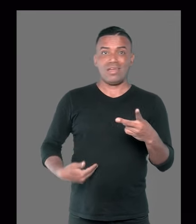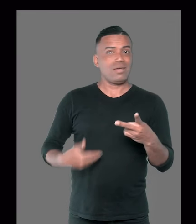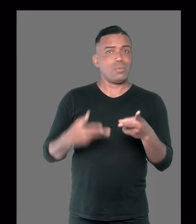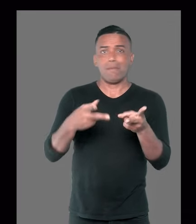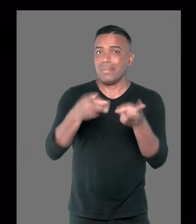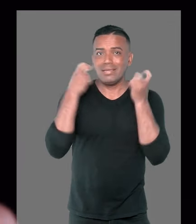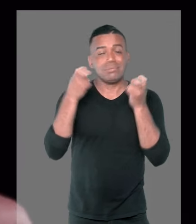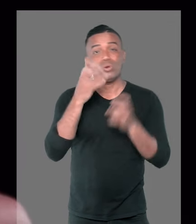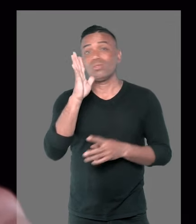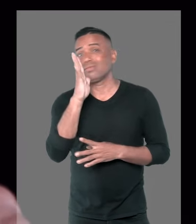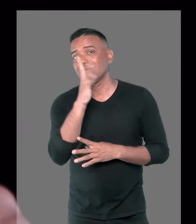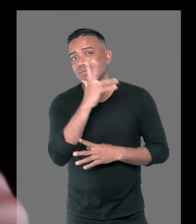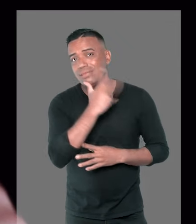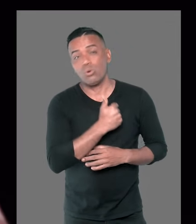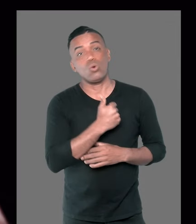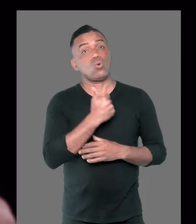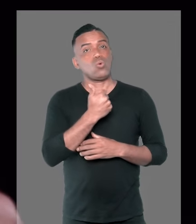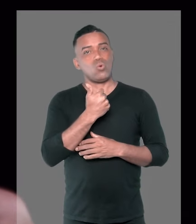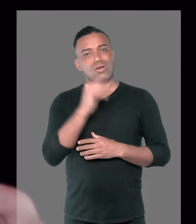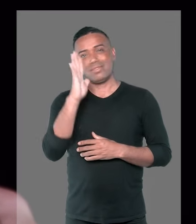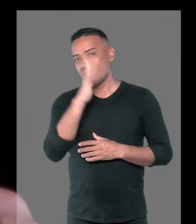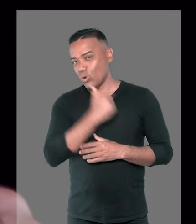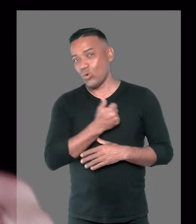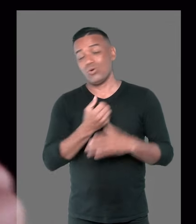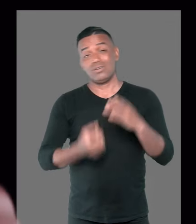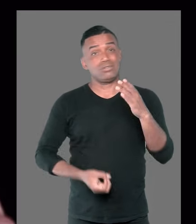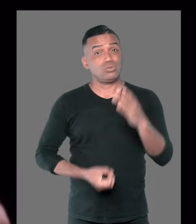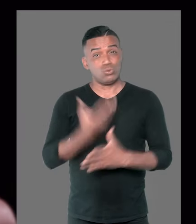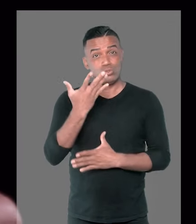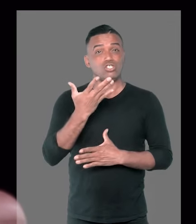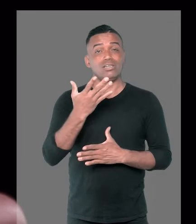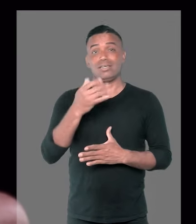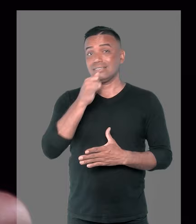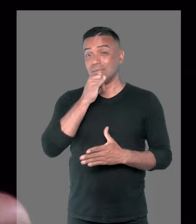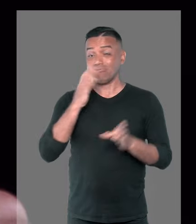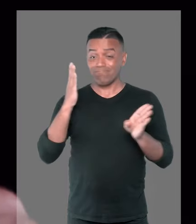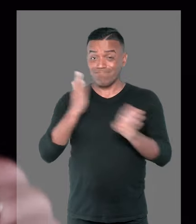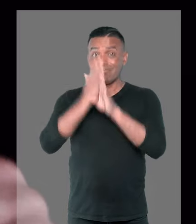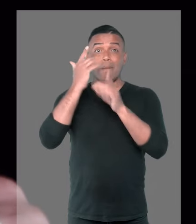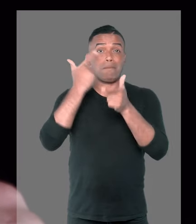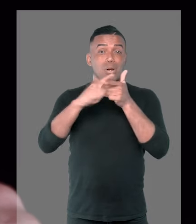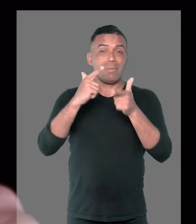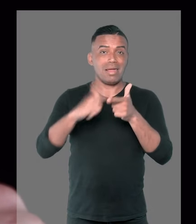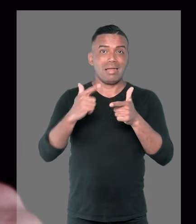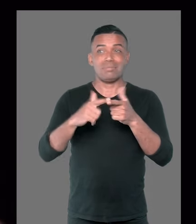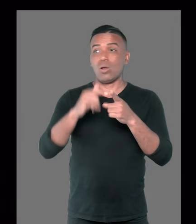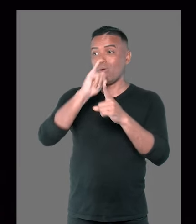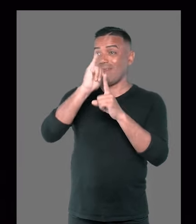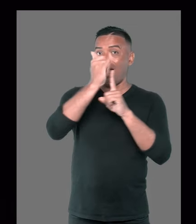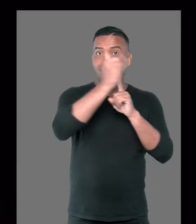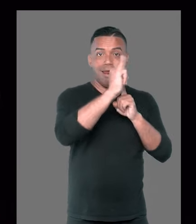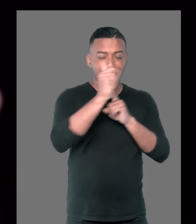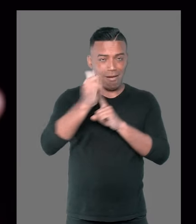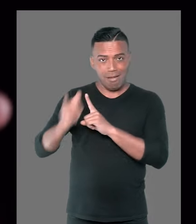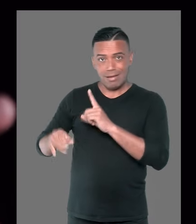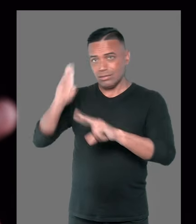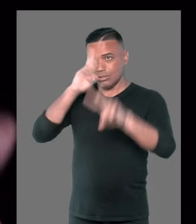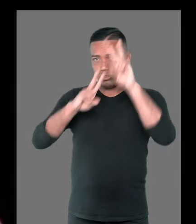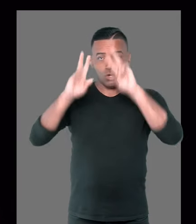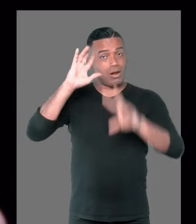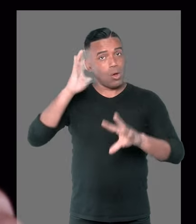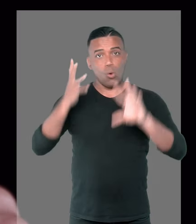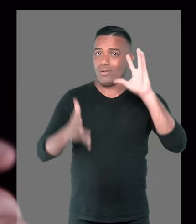que iria surgir imediatamente depois do Choque Inicial uma guerra de narrativas sobre o que era que estava